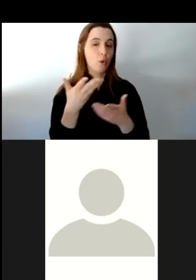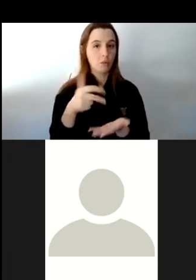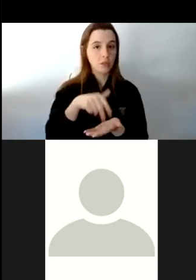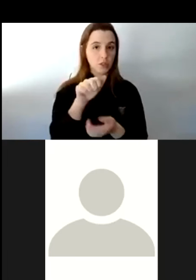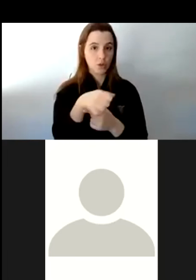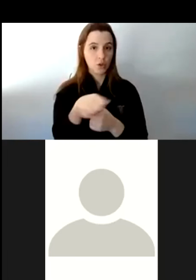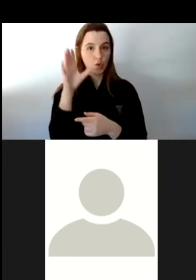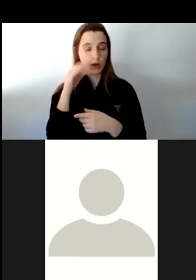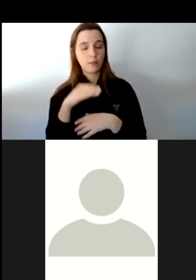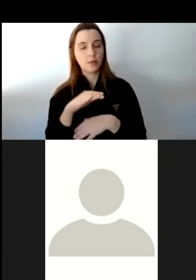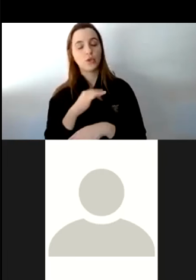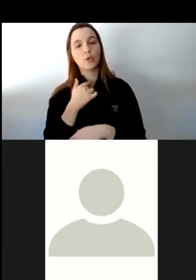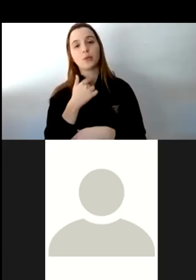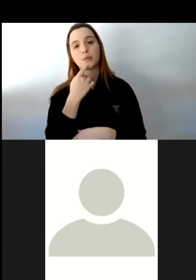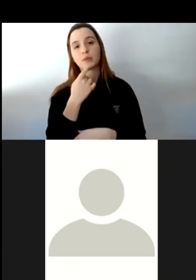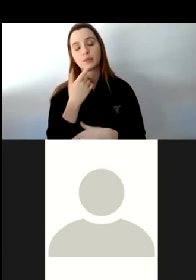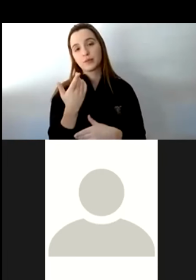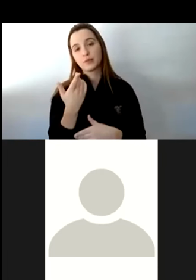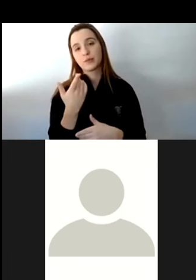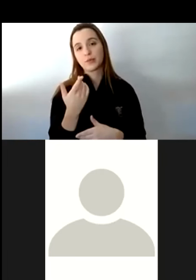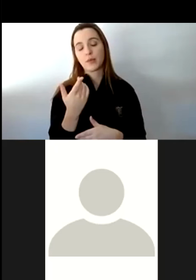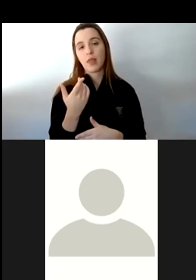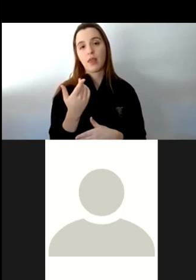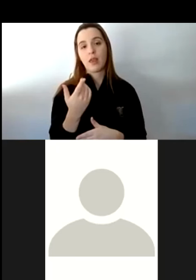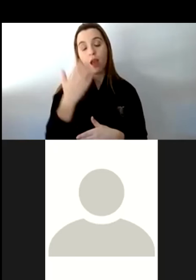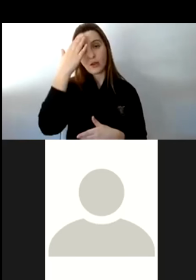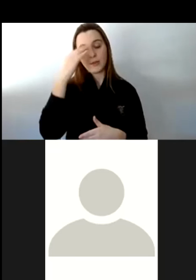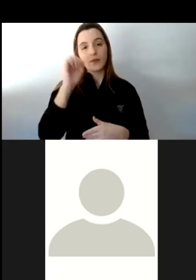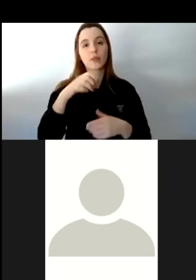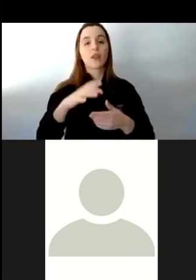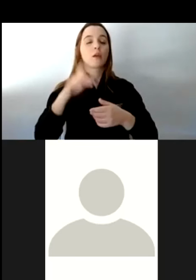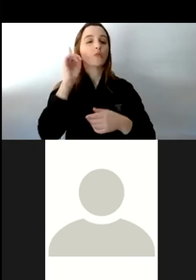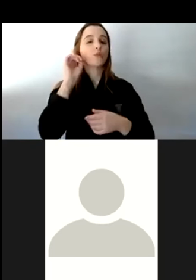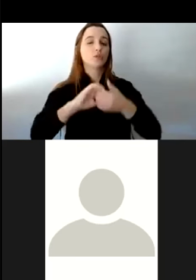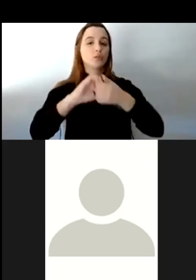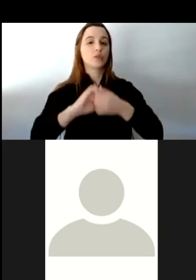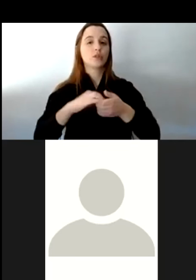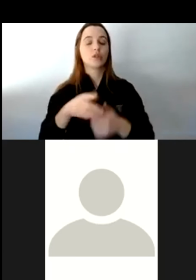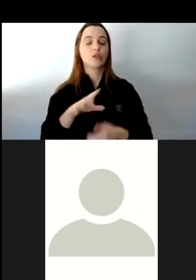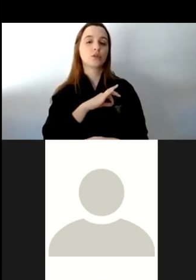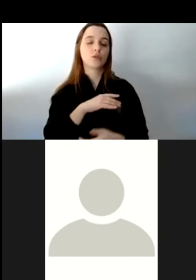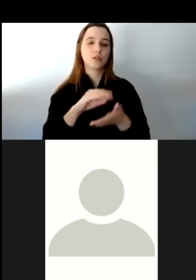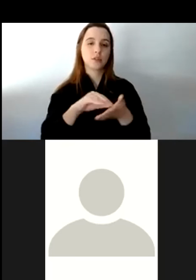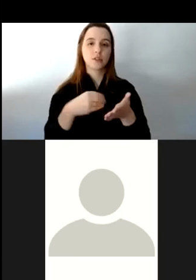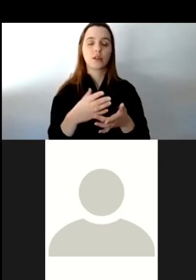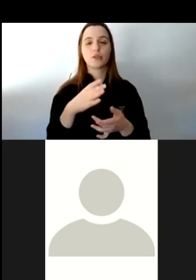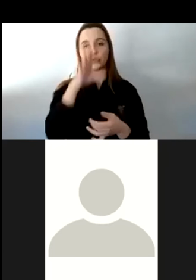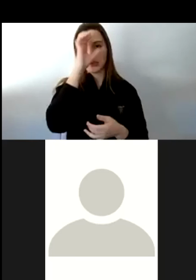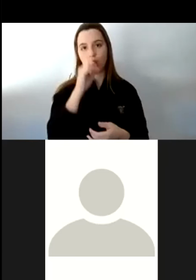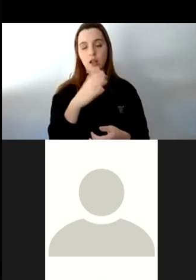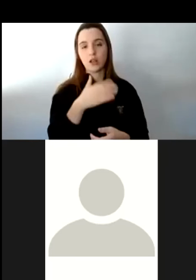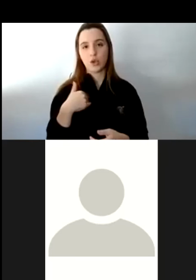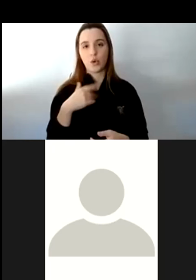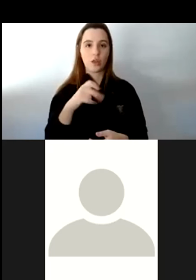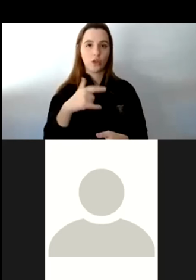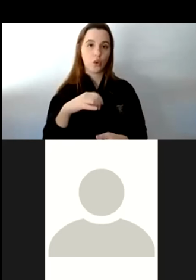que é importante cumprimentar o Sr. Secretário de Estado da Saúde, o Dr. António Lacerda, e agradecer a